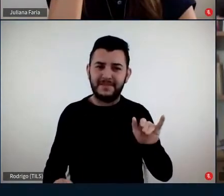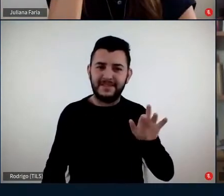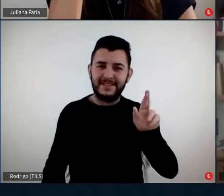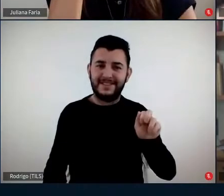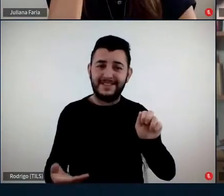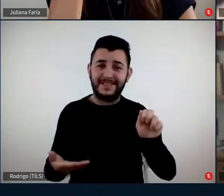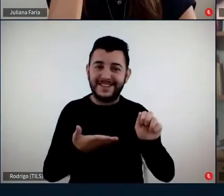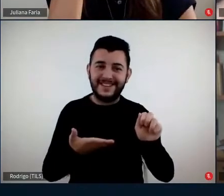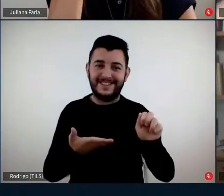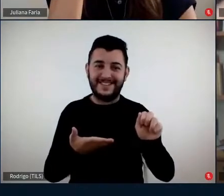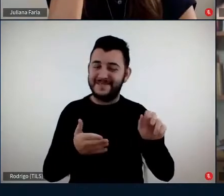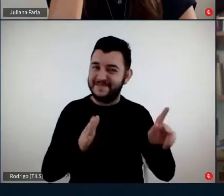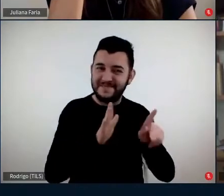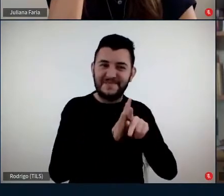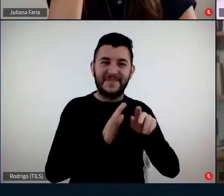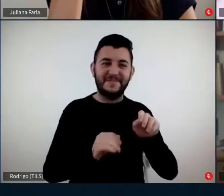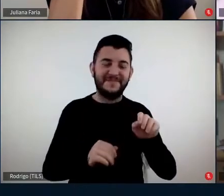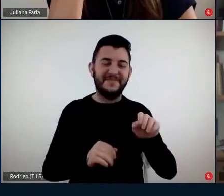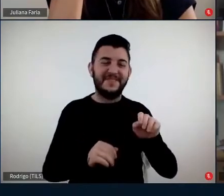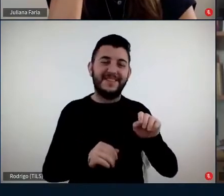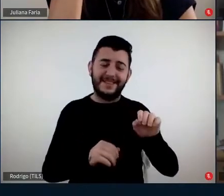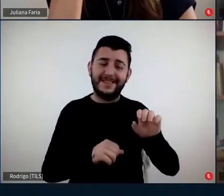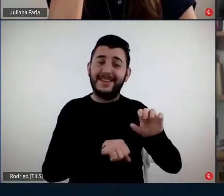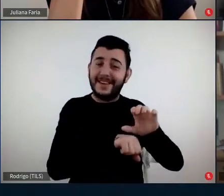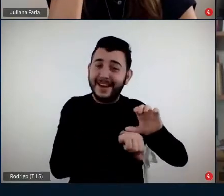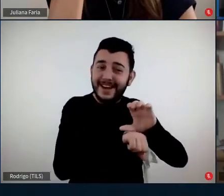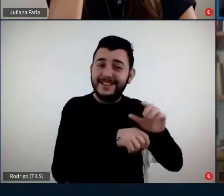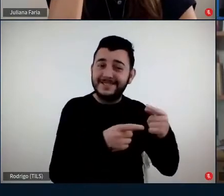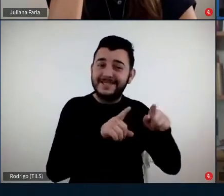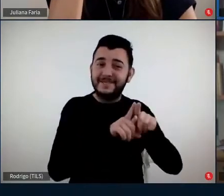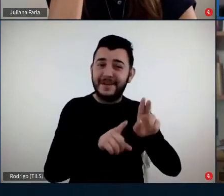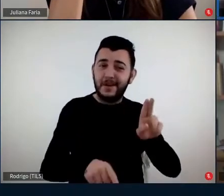é uma filha da UFG, né? Então,